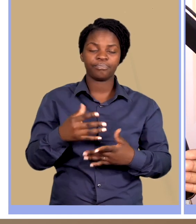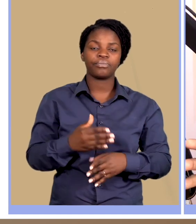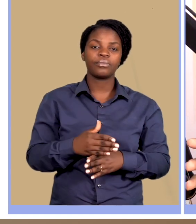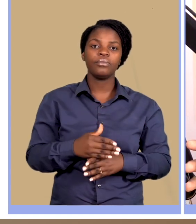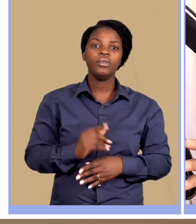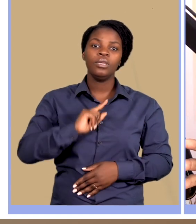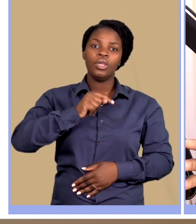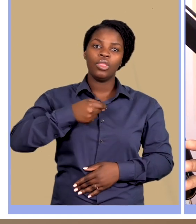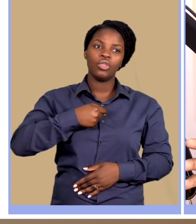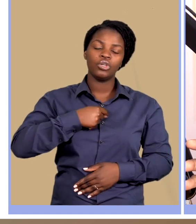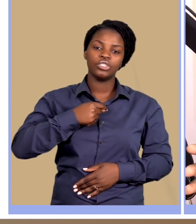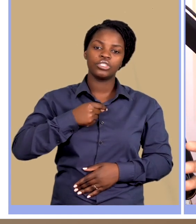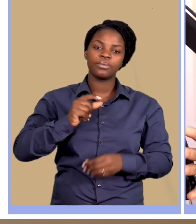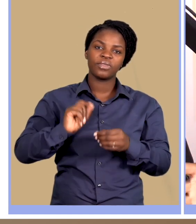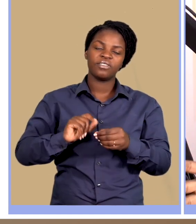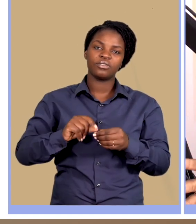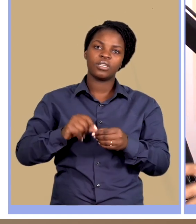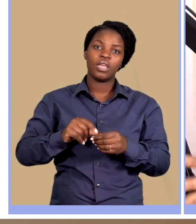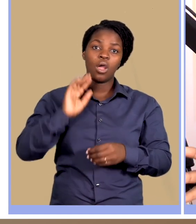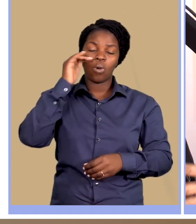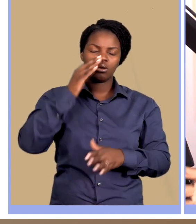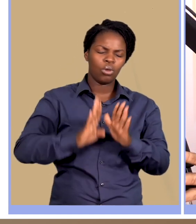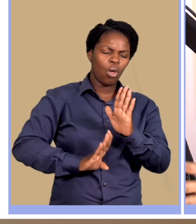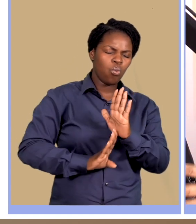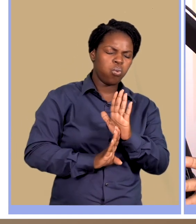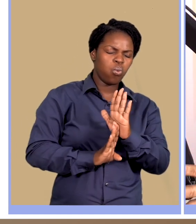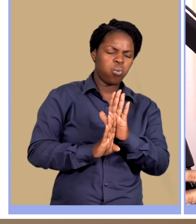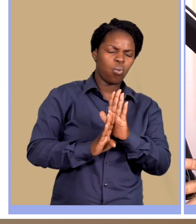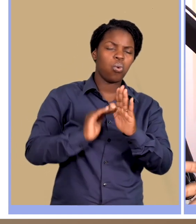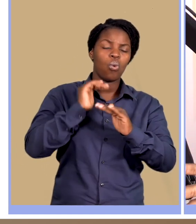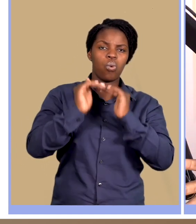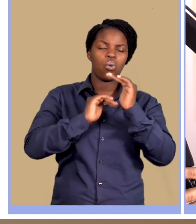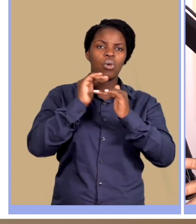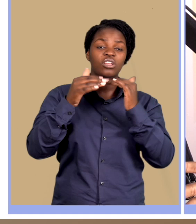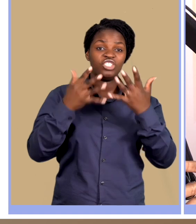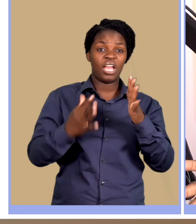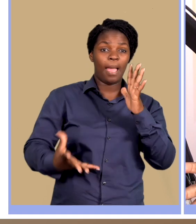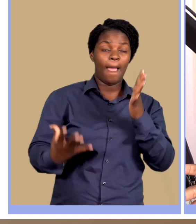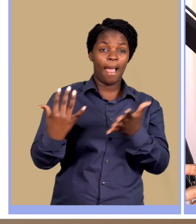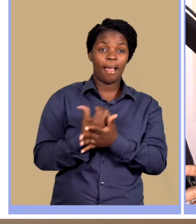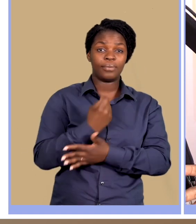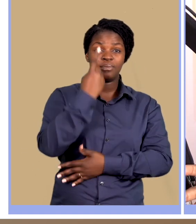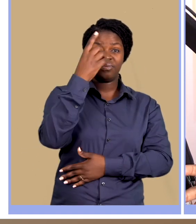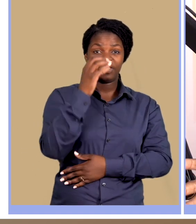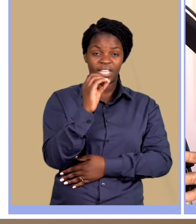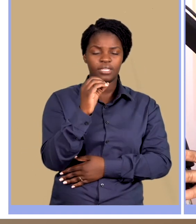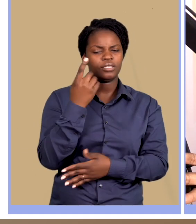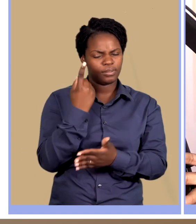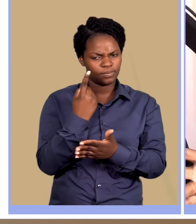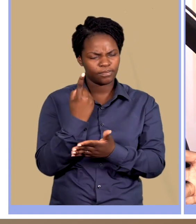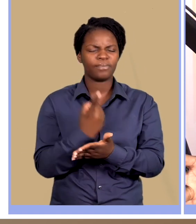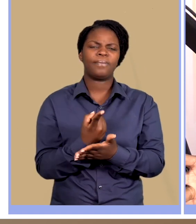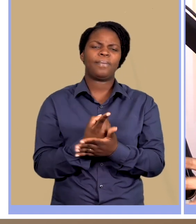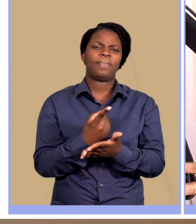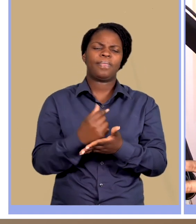10. Não funciona. Estamos a definir beneficiários, são 10 mil, temos que saber quantas pessoas com deficiência. E